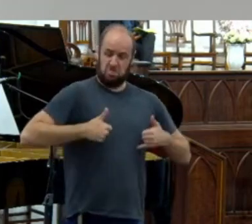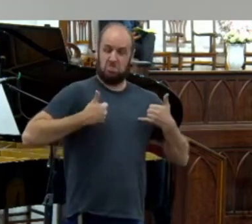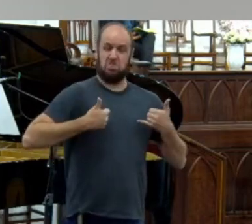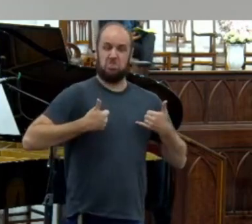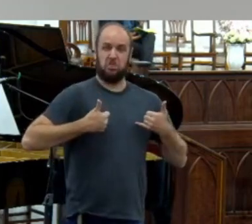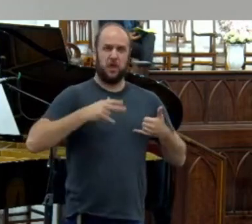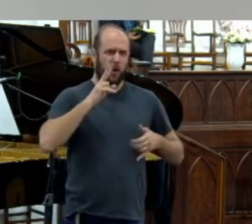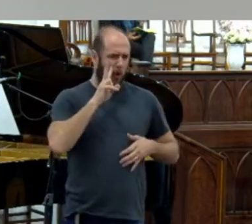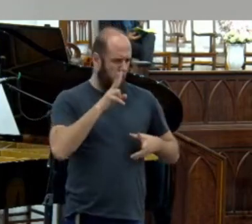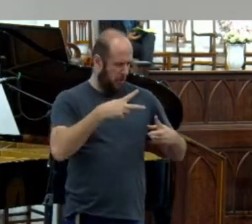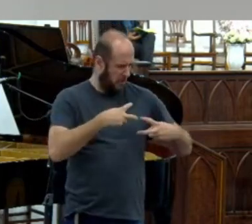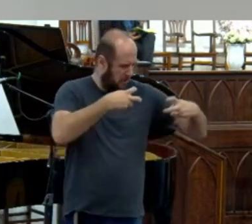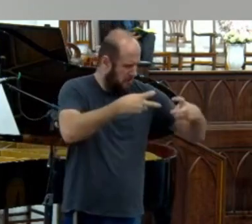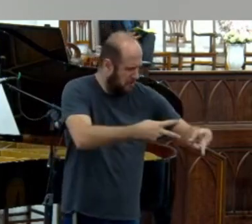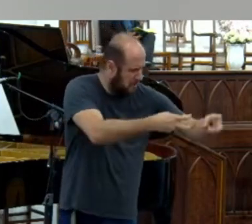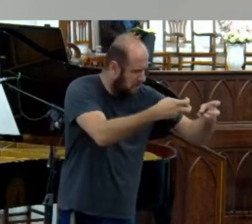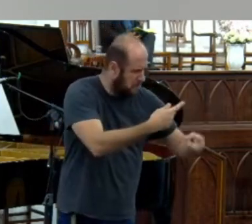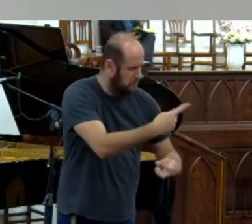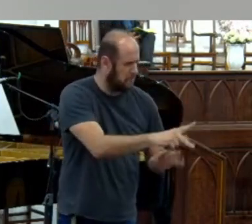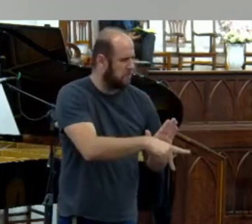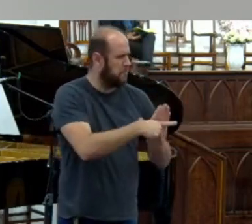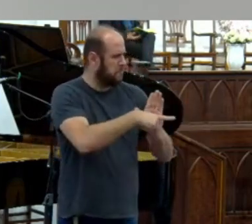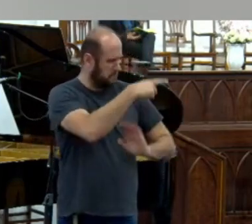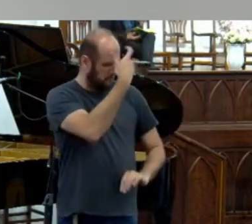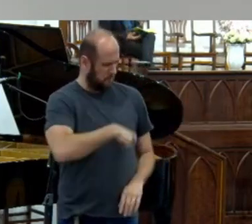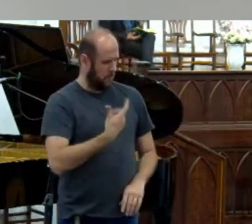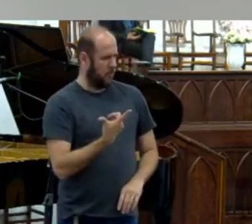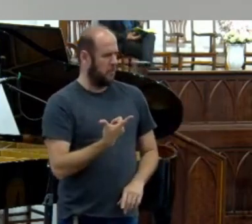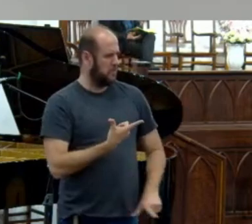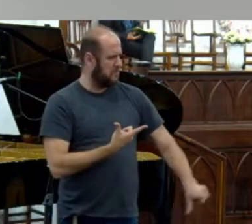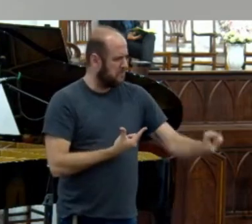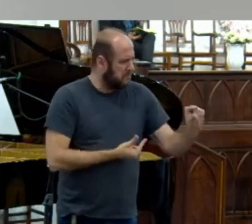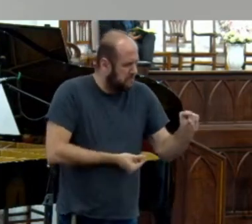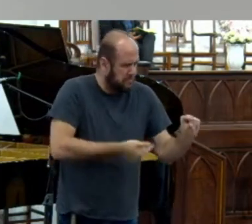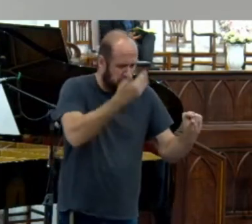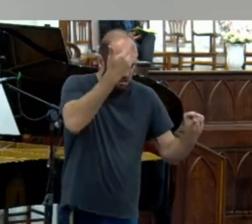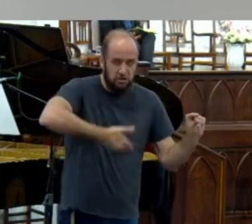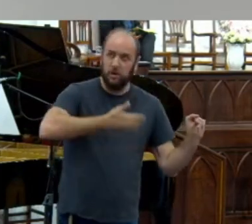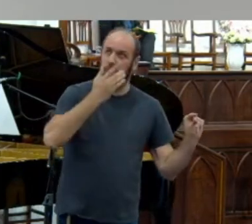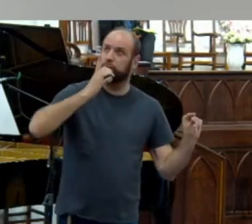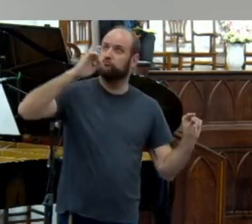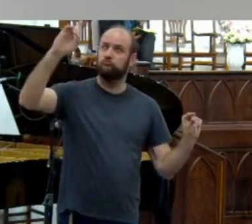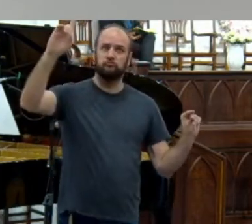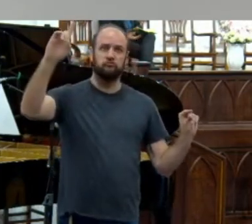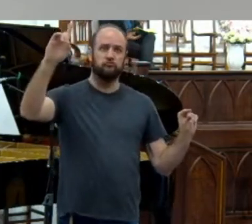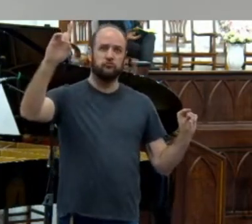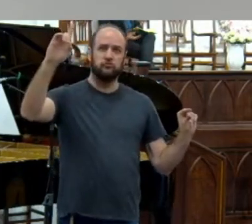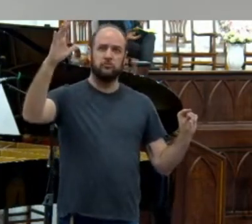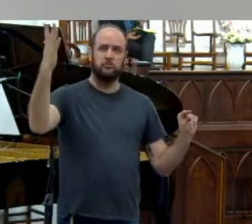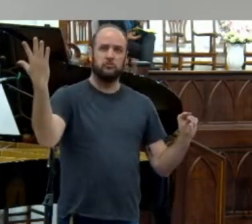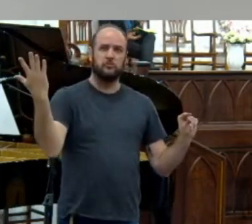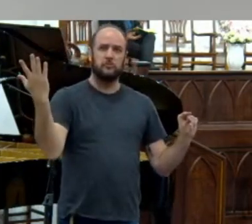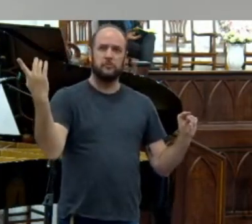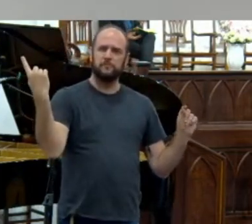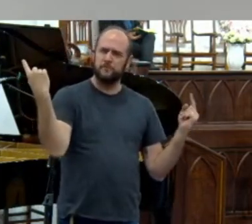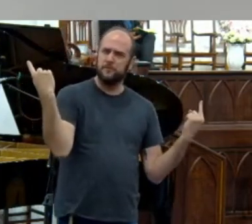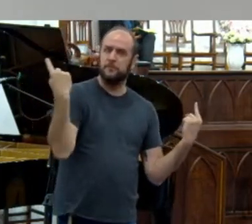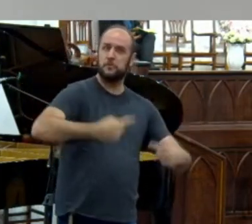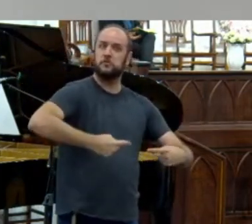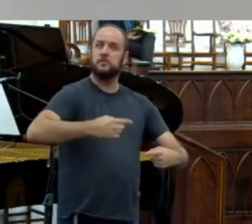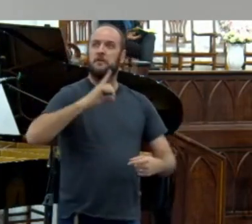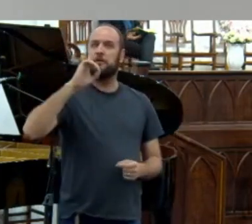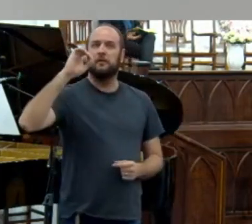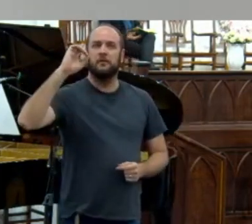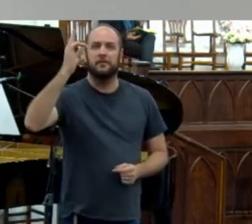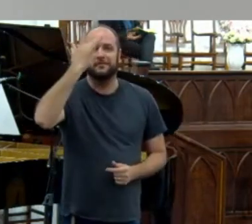ti, olha para a tua insignificância diante de mim. Esse é o desafio de Deus